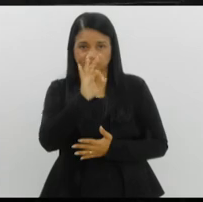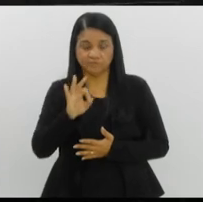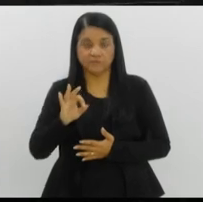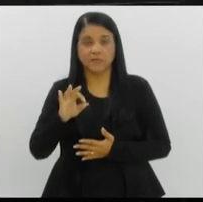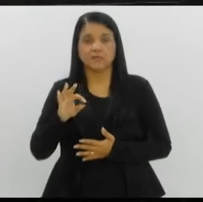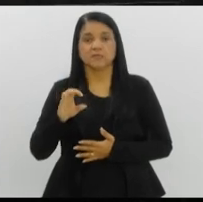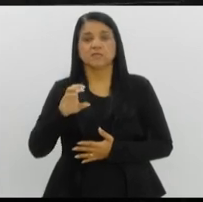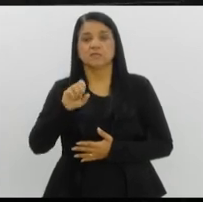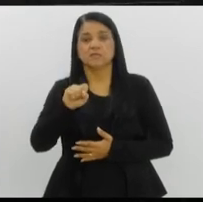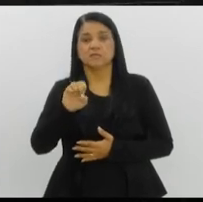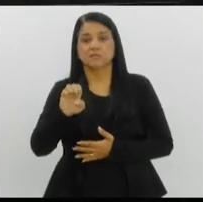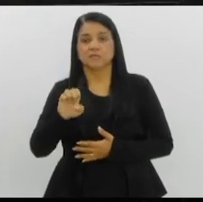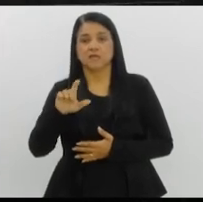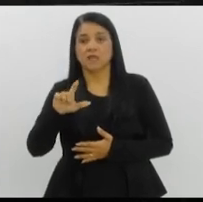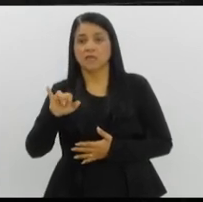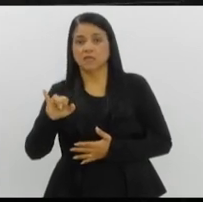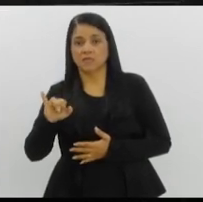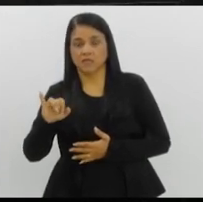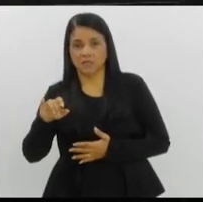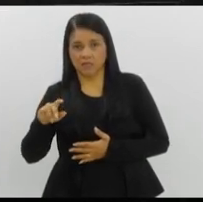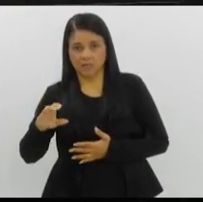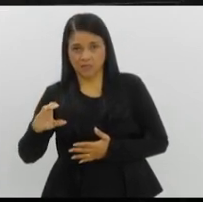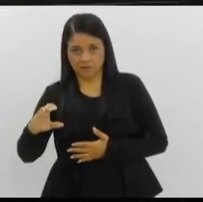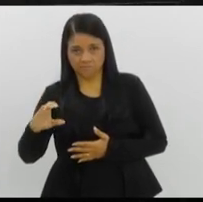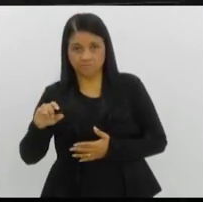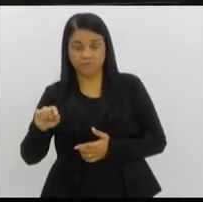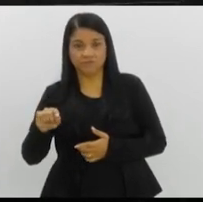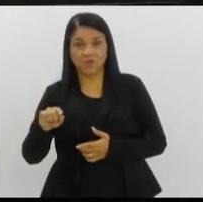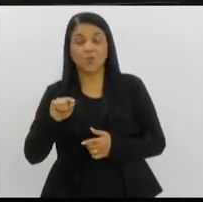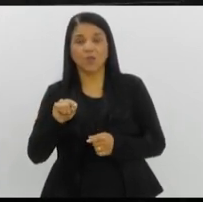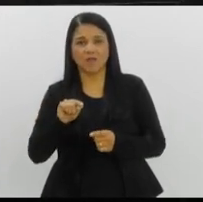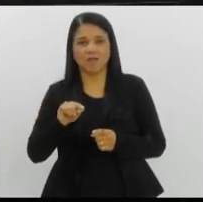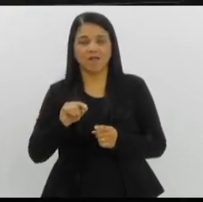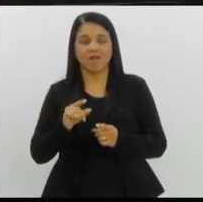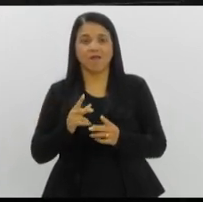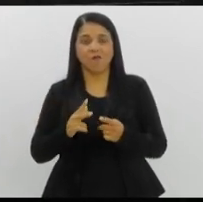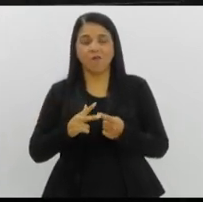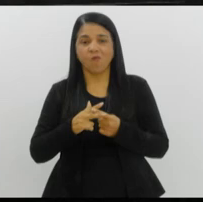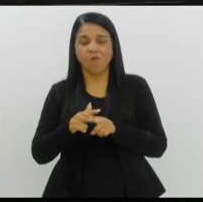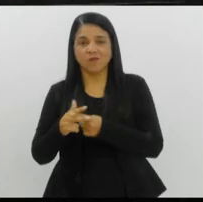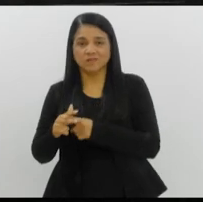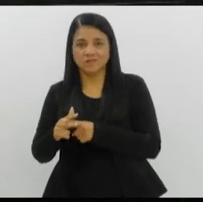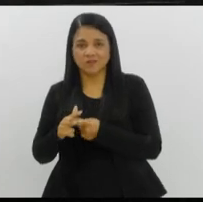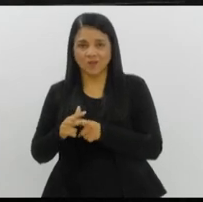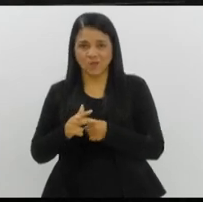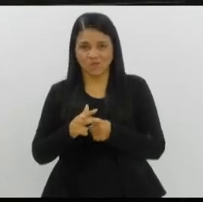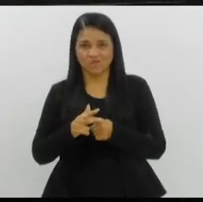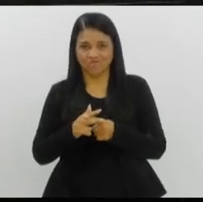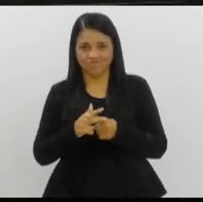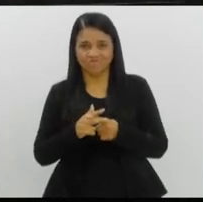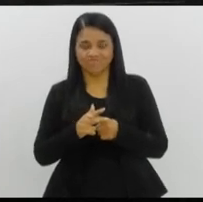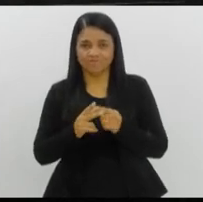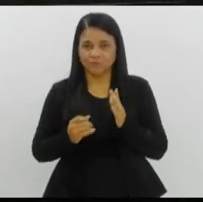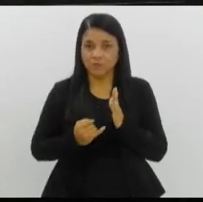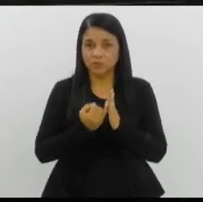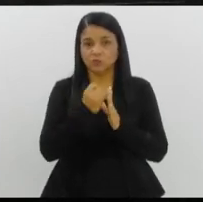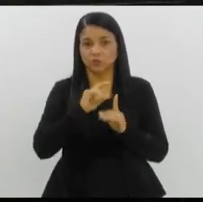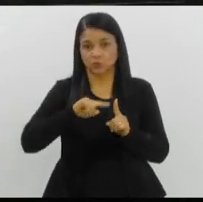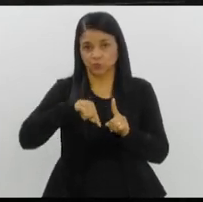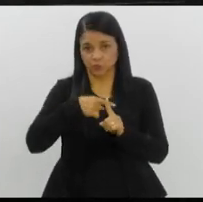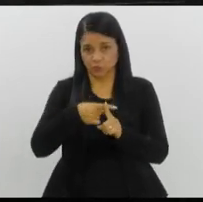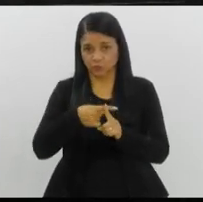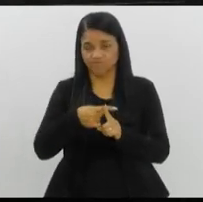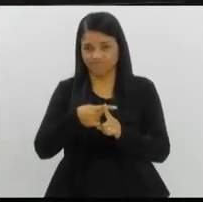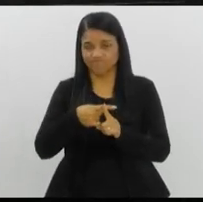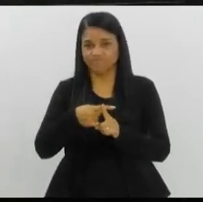taxa Selic? É correção monetária mais juros. E ele tem lutado incessantemente para